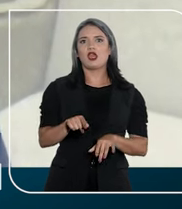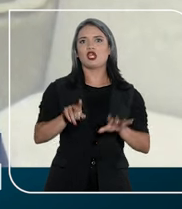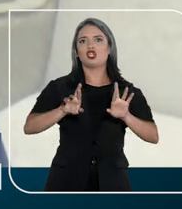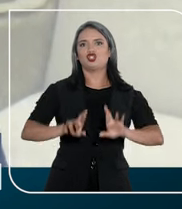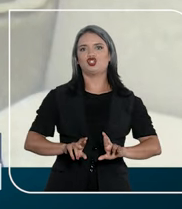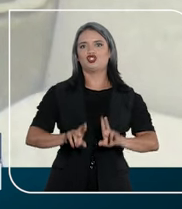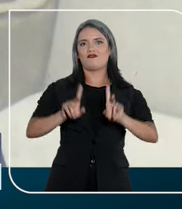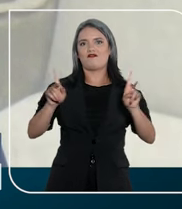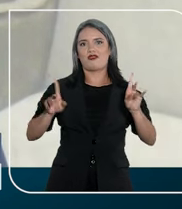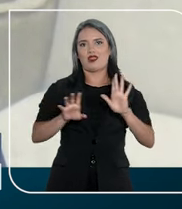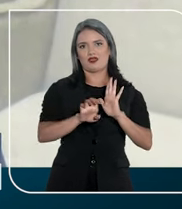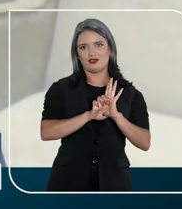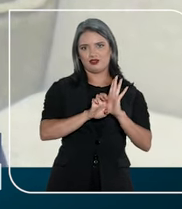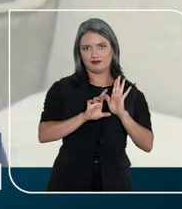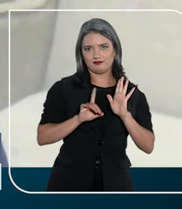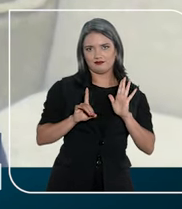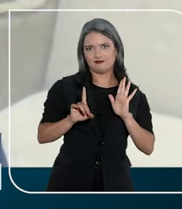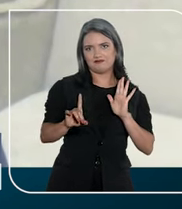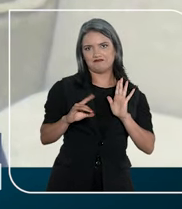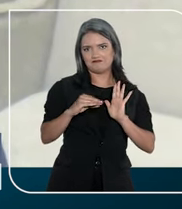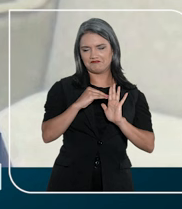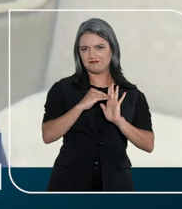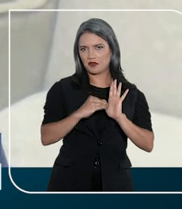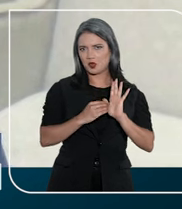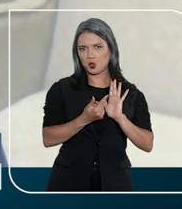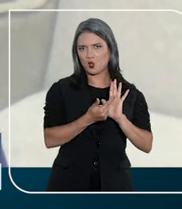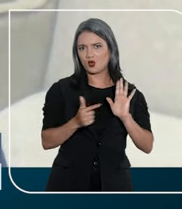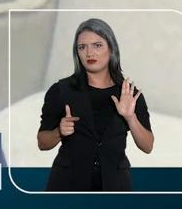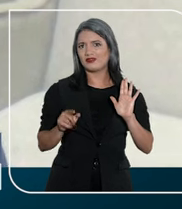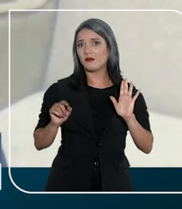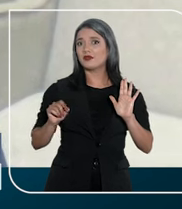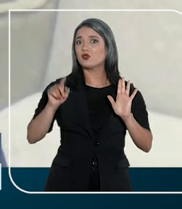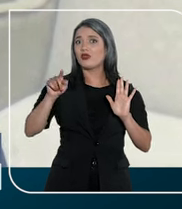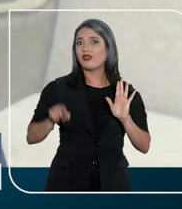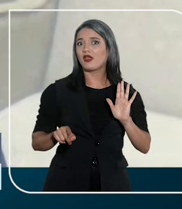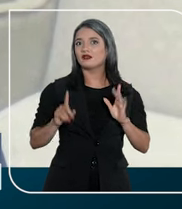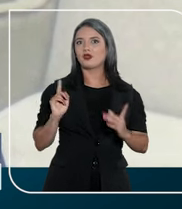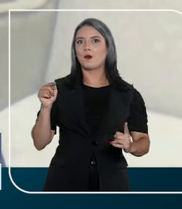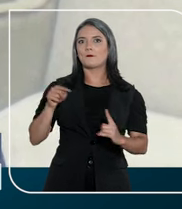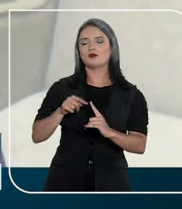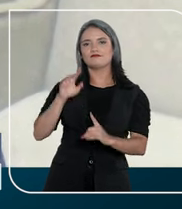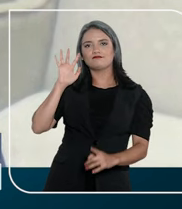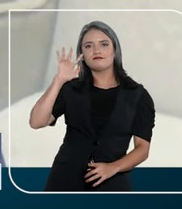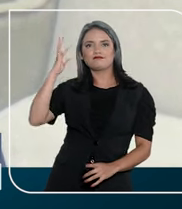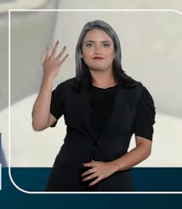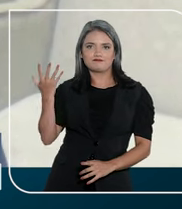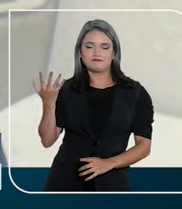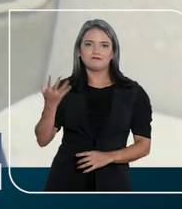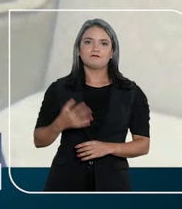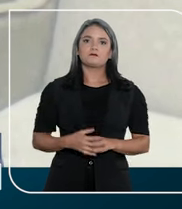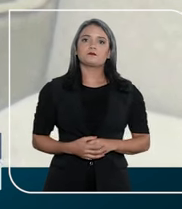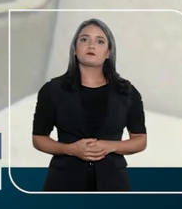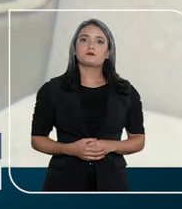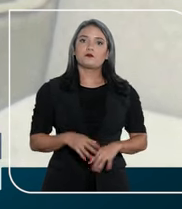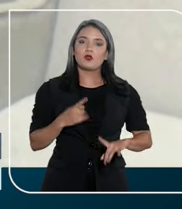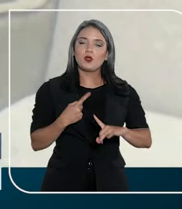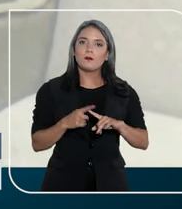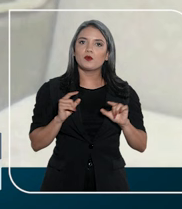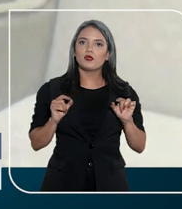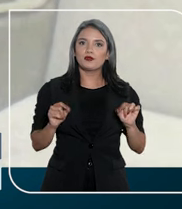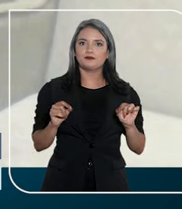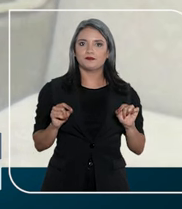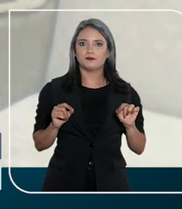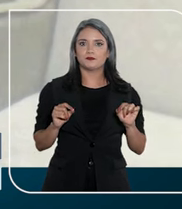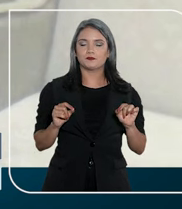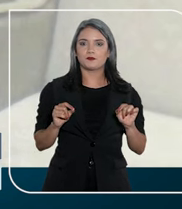né, do rol de disciplinas ou de temas estabelecidos no edital. Porque assim, uma